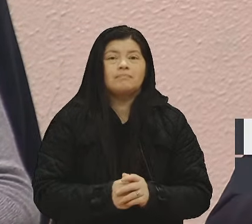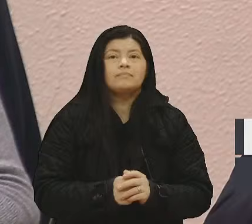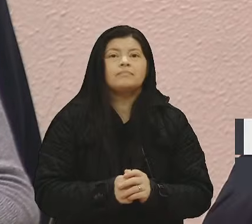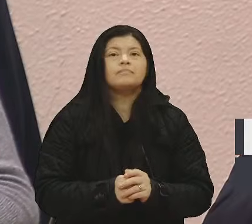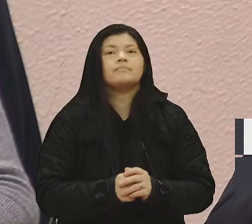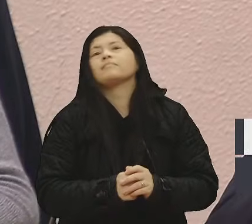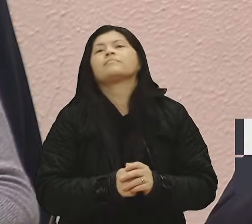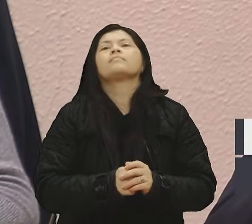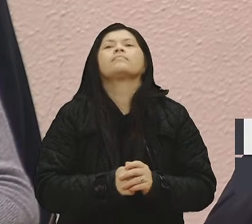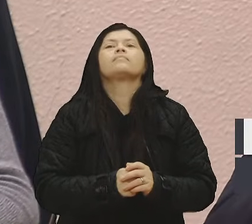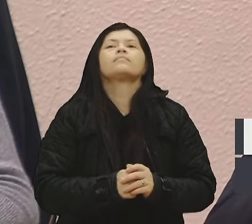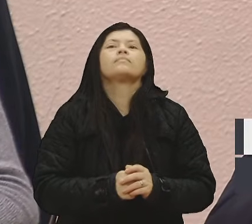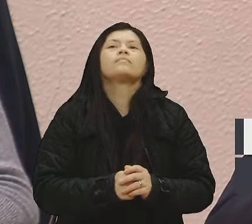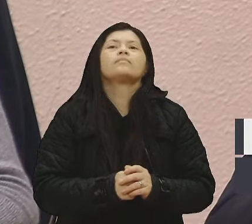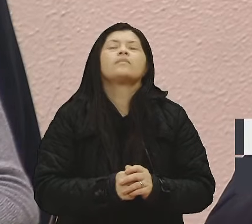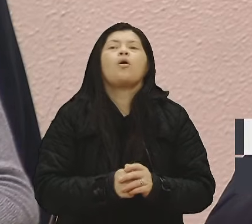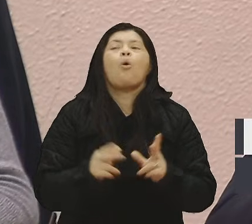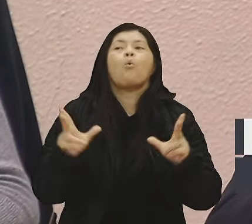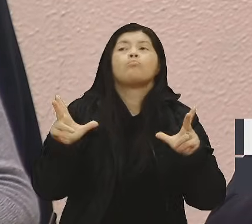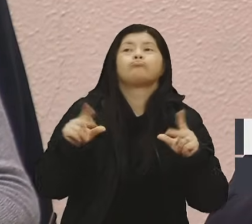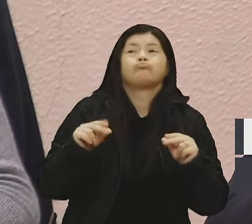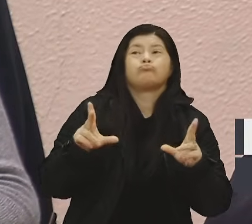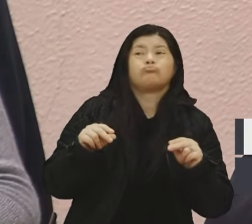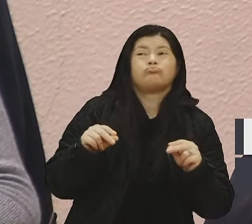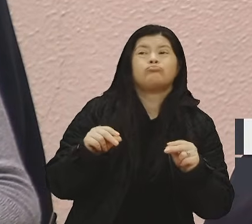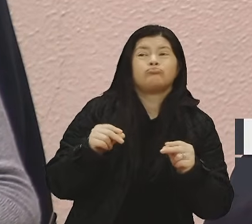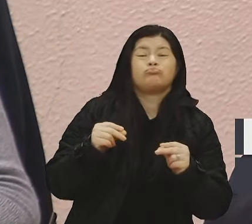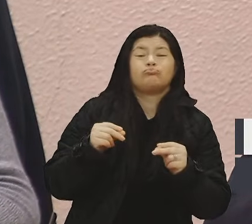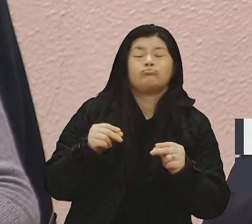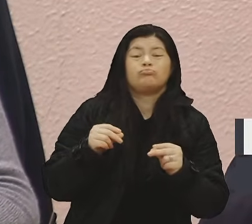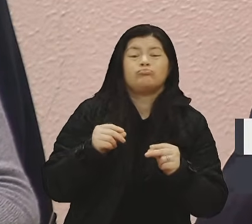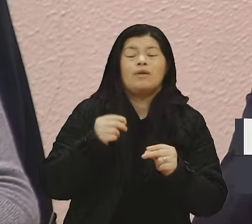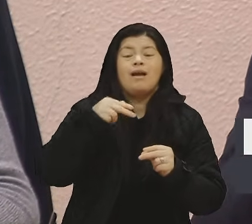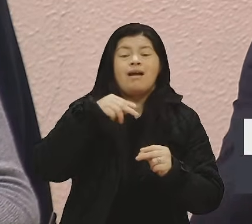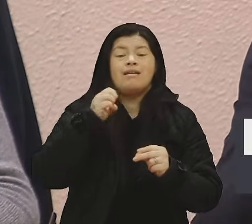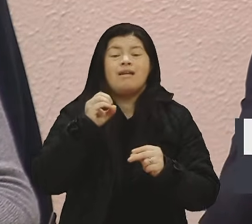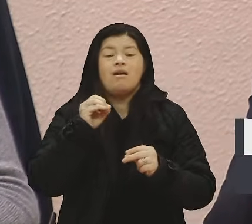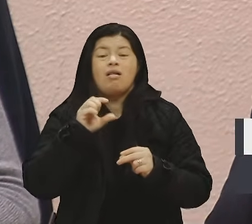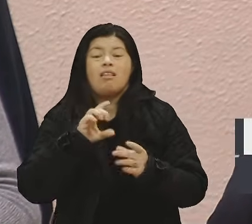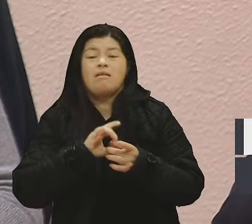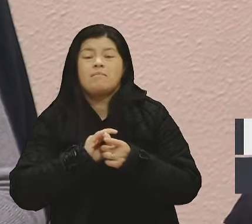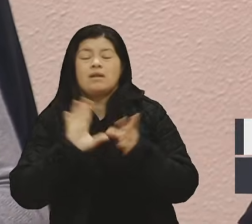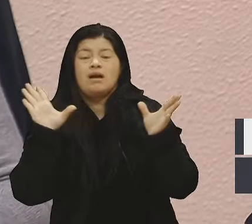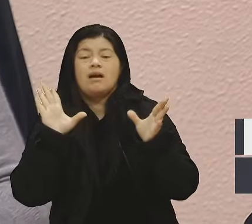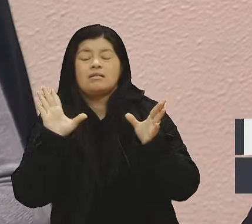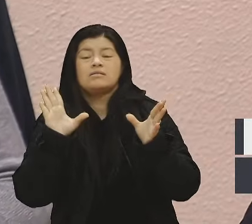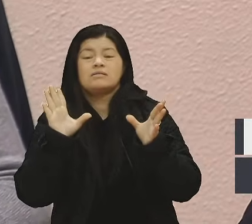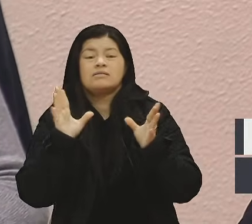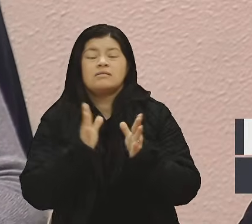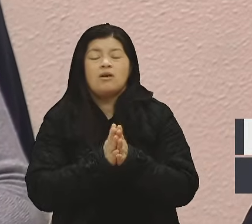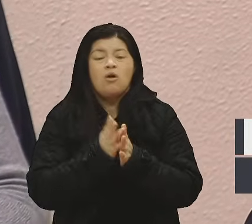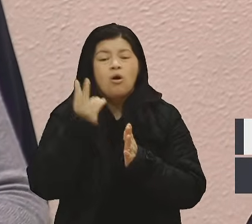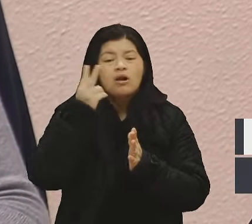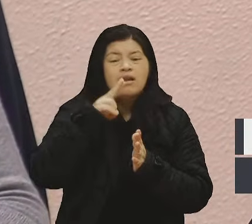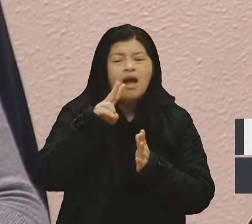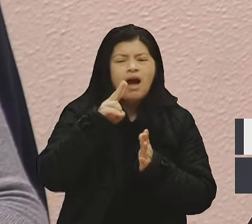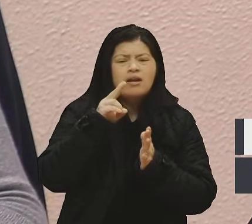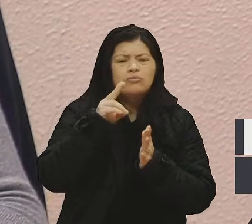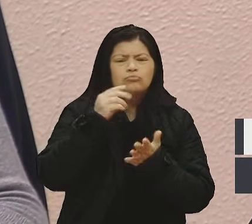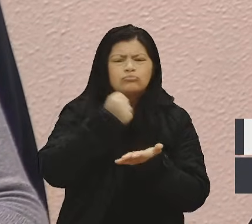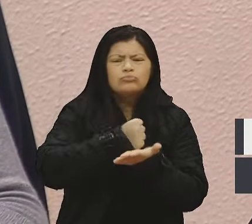Mas os privatistas neoliberais previram no contrato